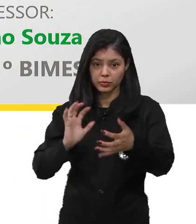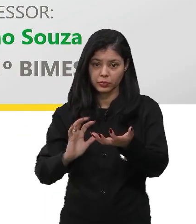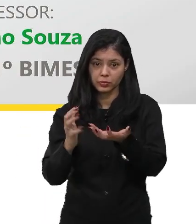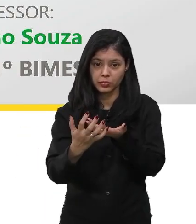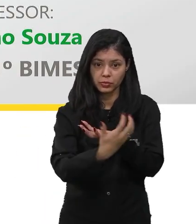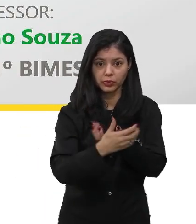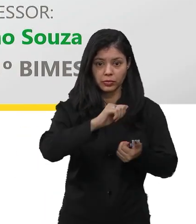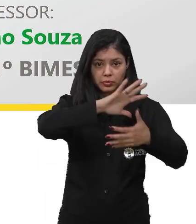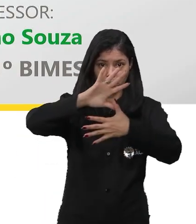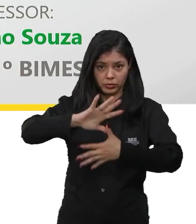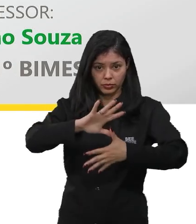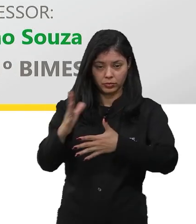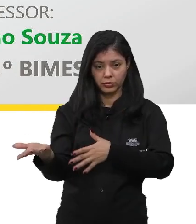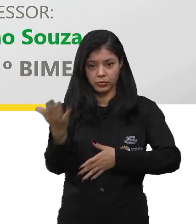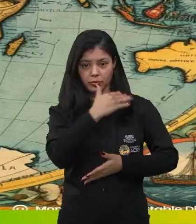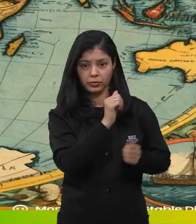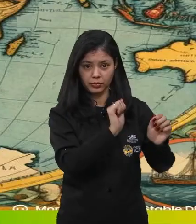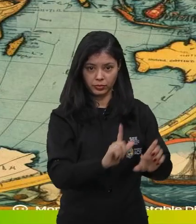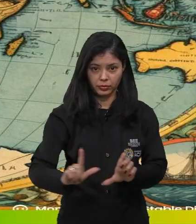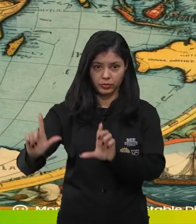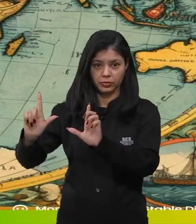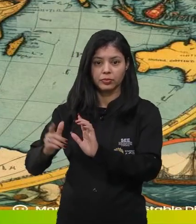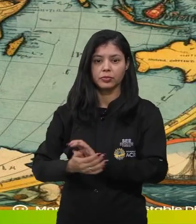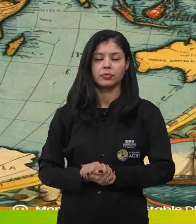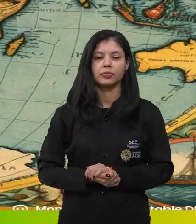essa América. Acompanha comigo aqui, ó.